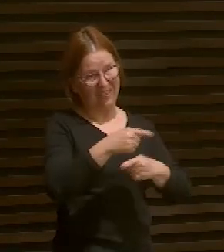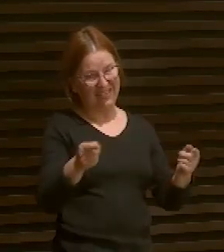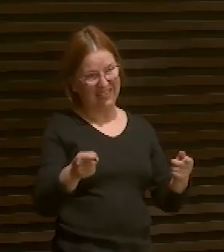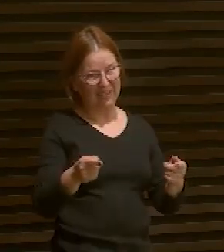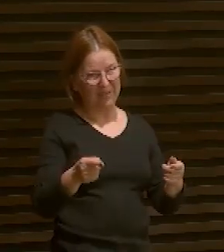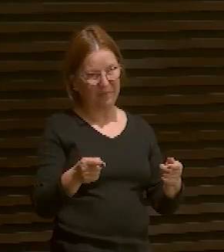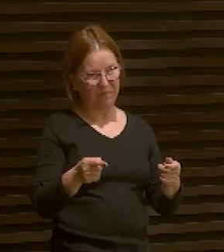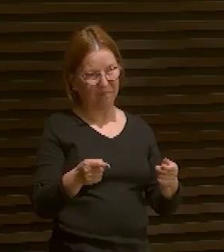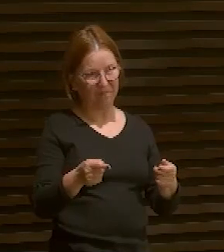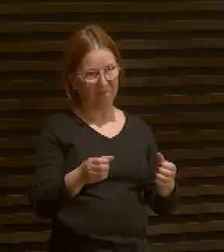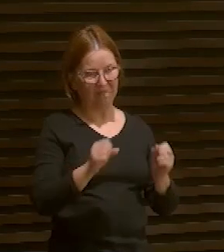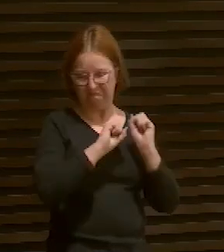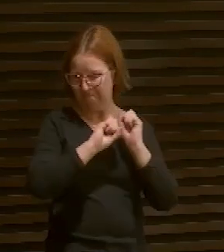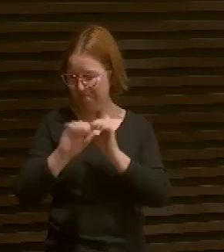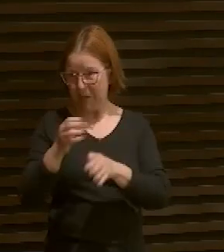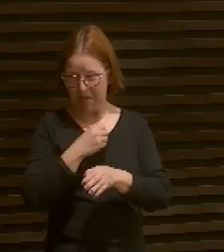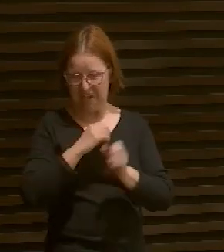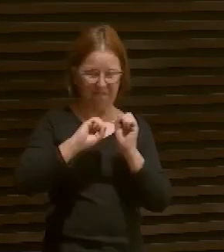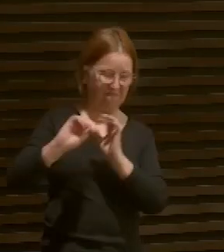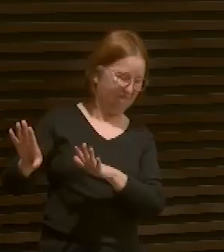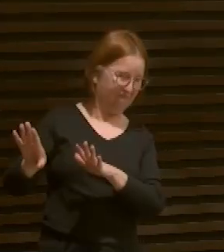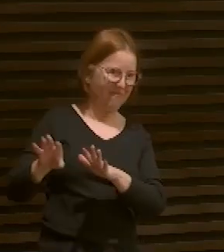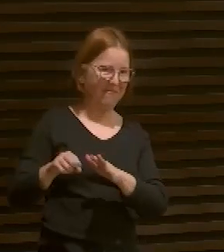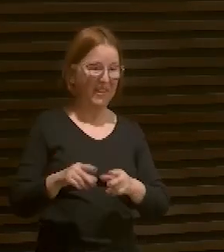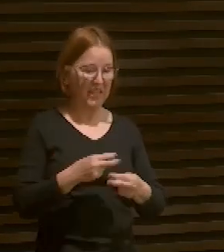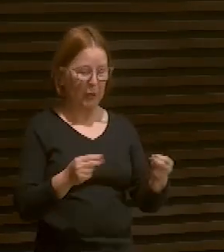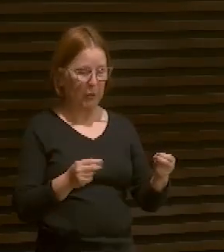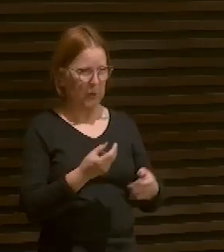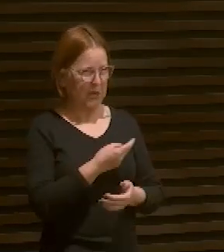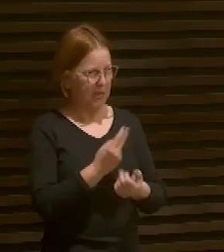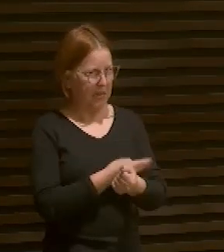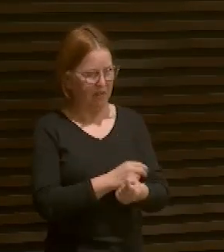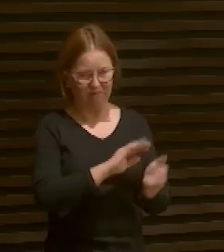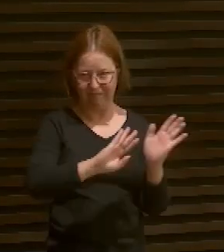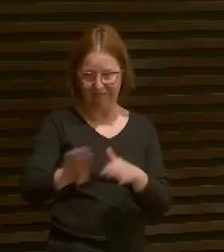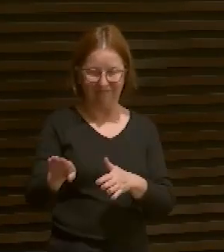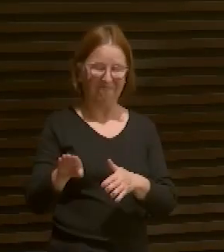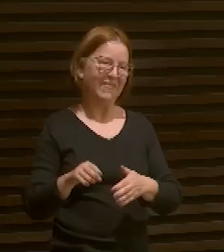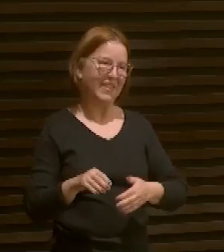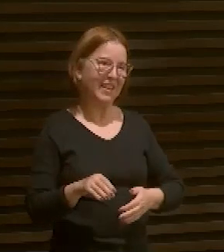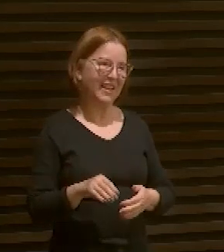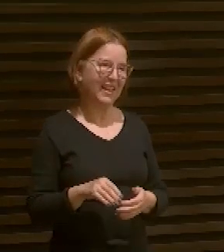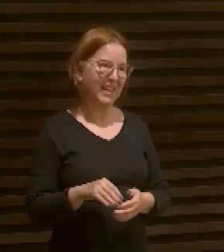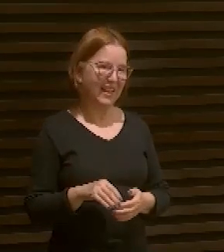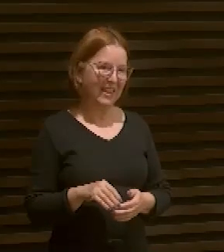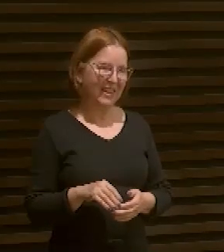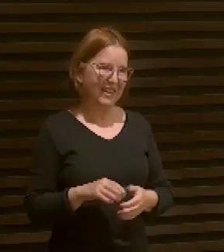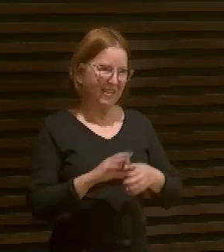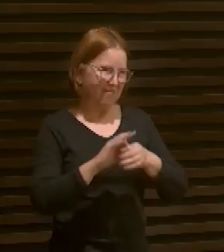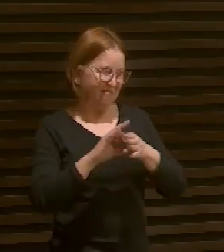pecado, aquele que abriu mão das coisas erradas, aquele que abriu mão da sua vida terrena e do